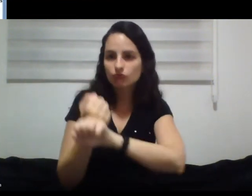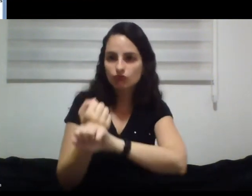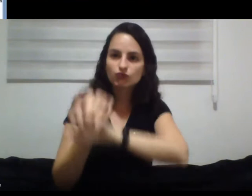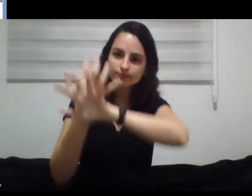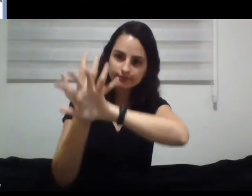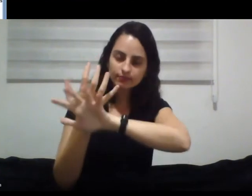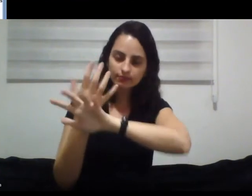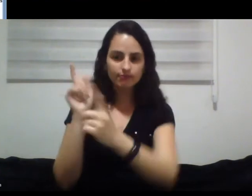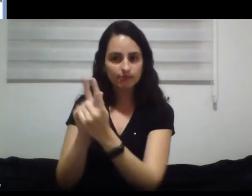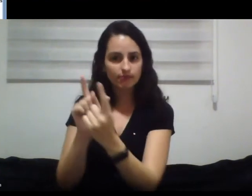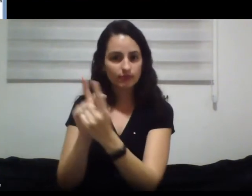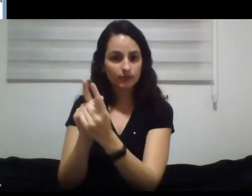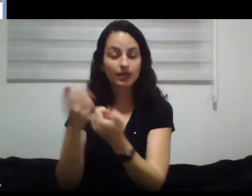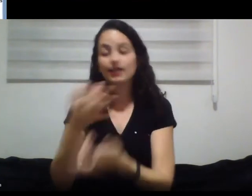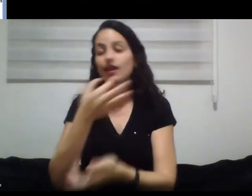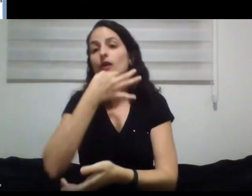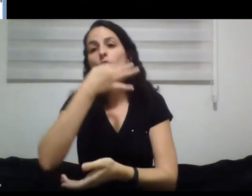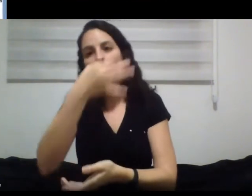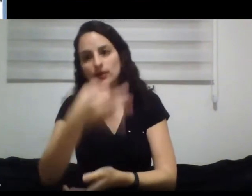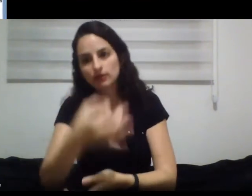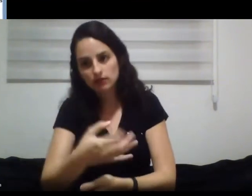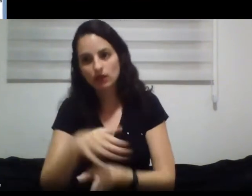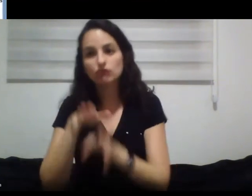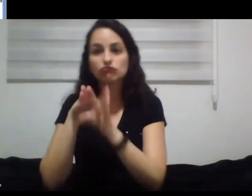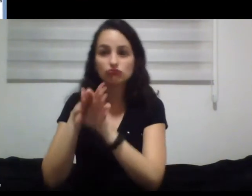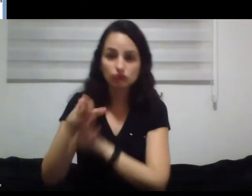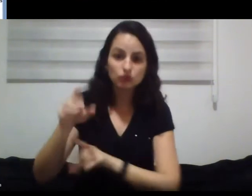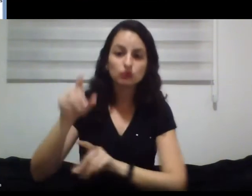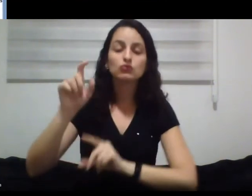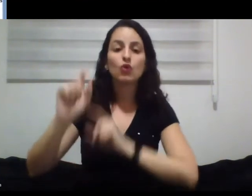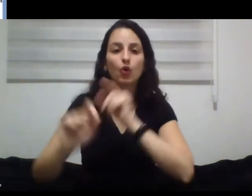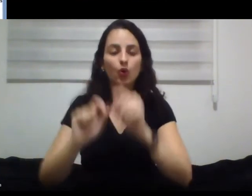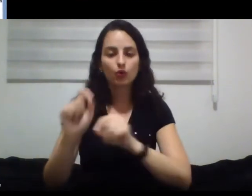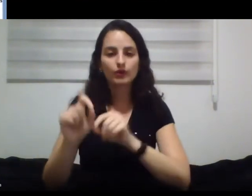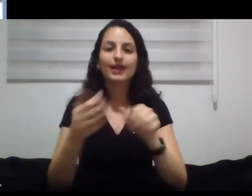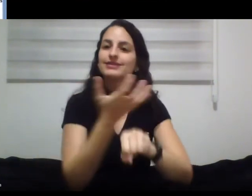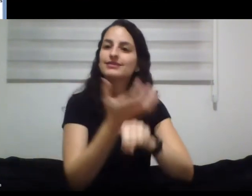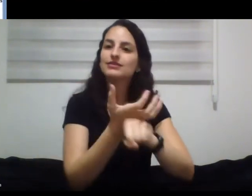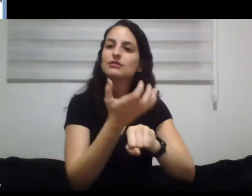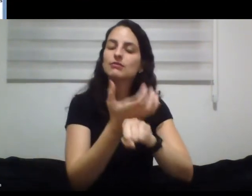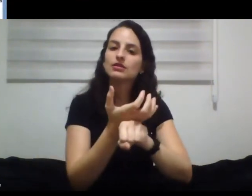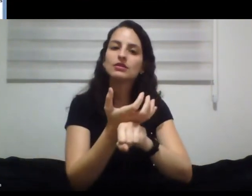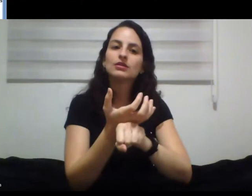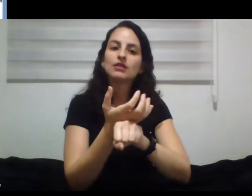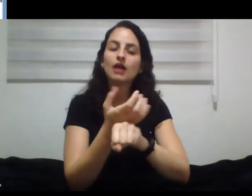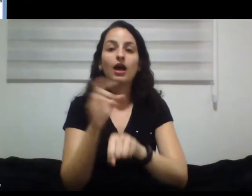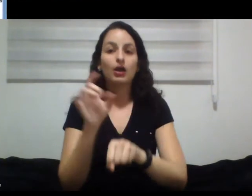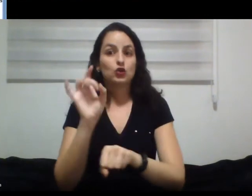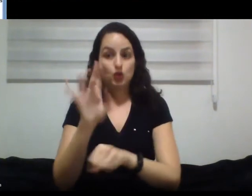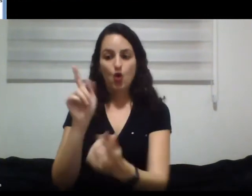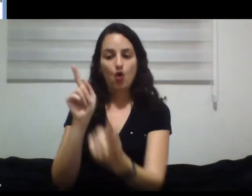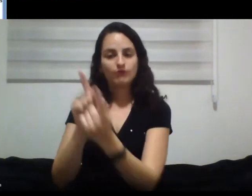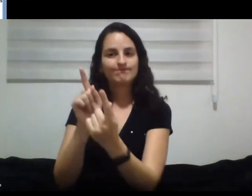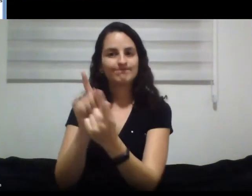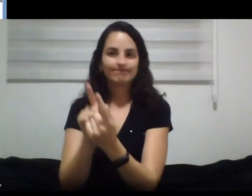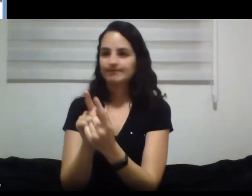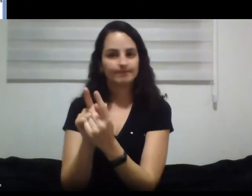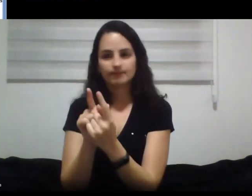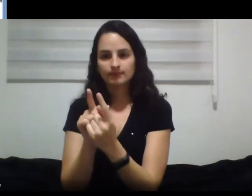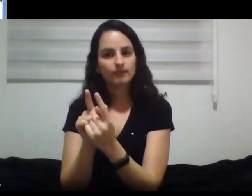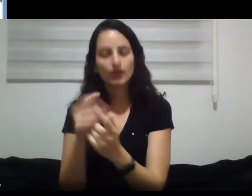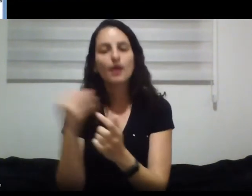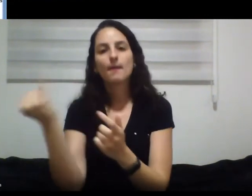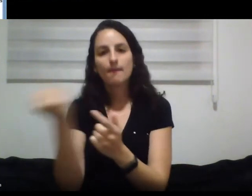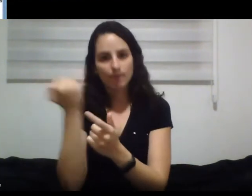colocar se a atividade, quais as atividades que valem frequência, tá? De cada tópico da aula.